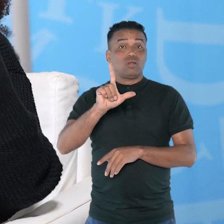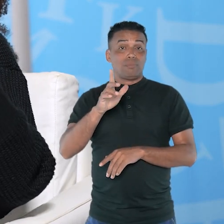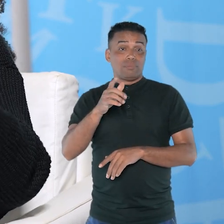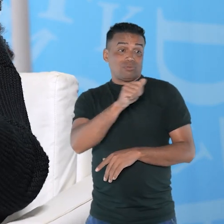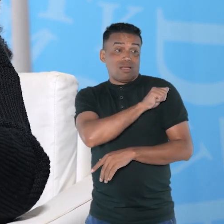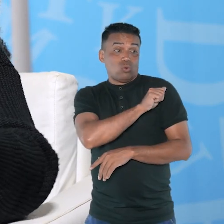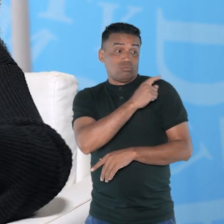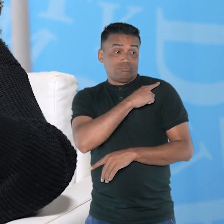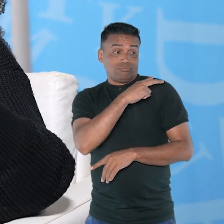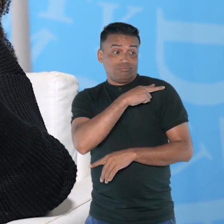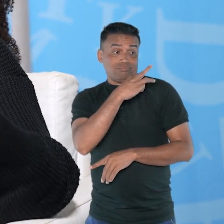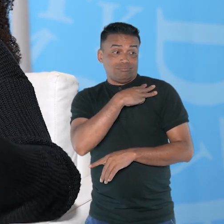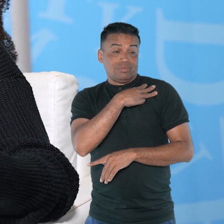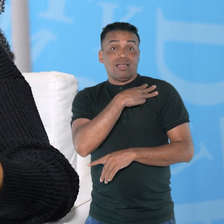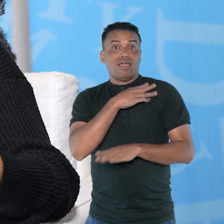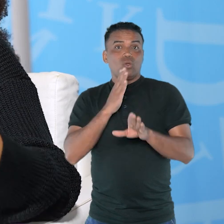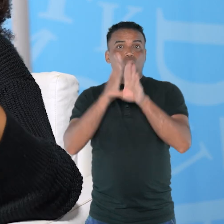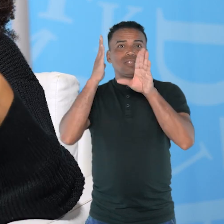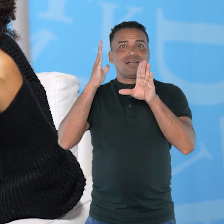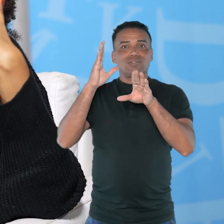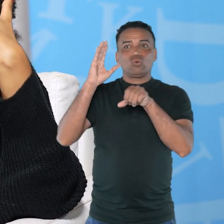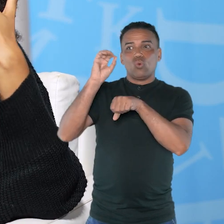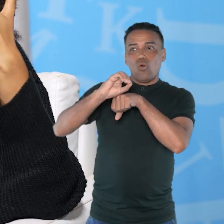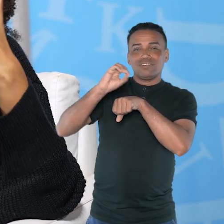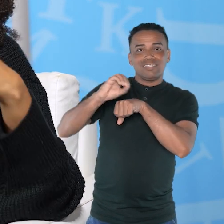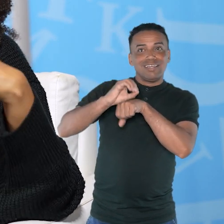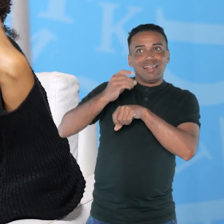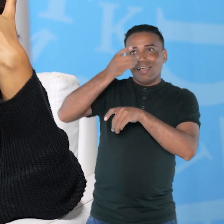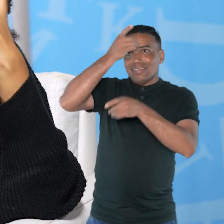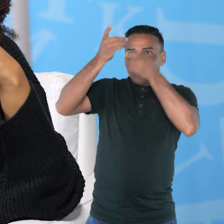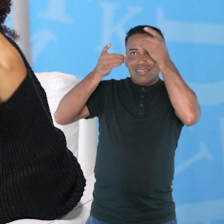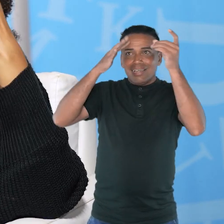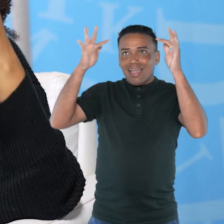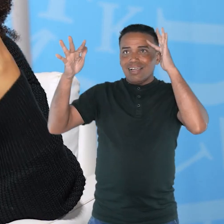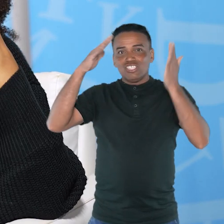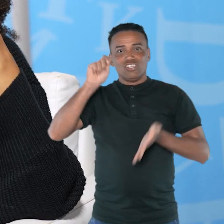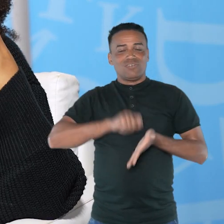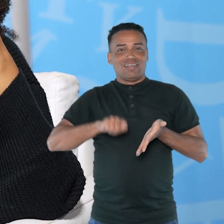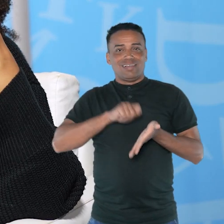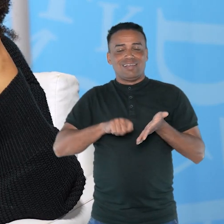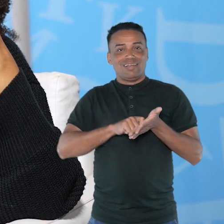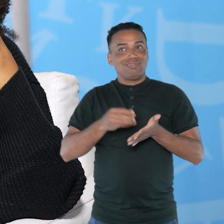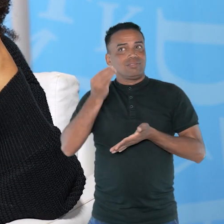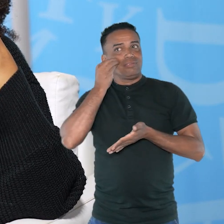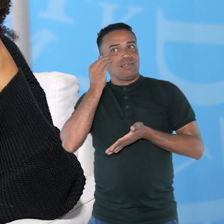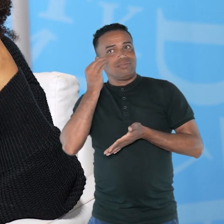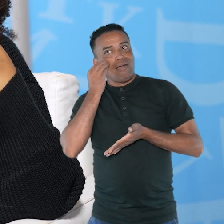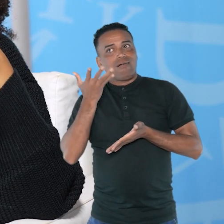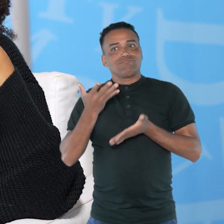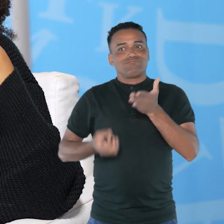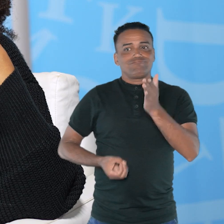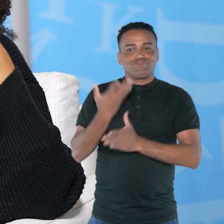eu acabei me encontrando com a escrita criativa. Então, quando foi para a mesma coisa, assim, que eu fui tentar elaborar uma forma